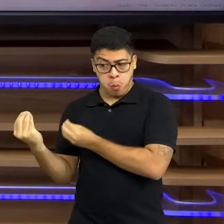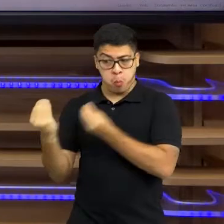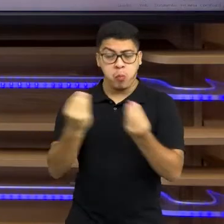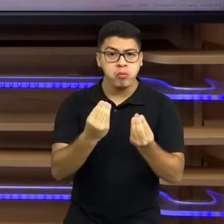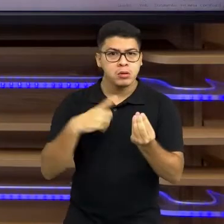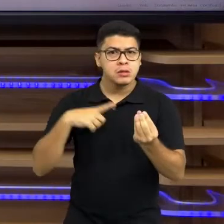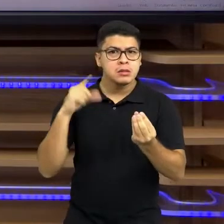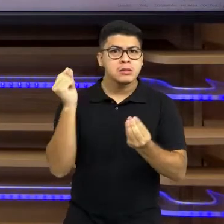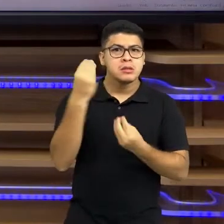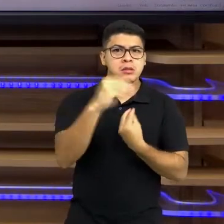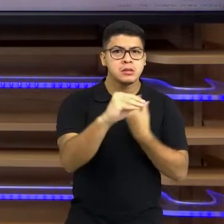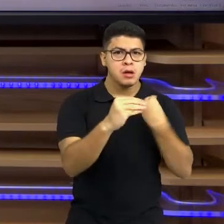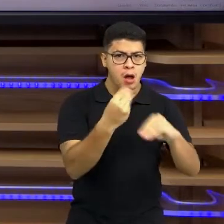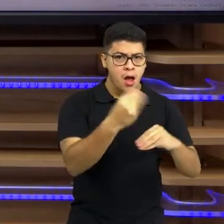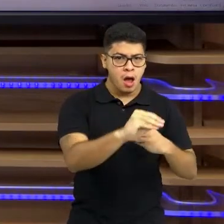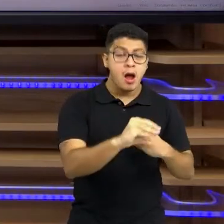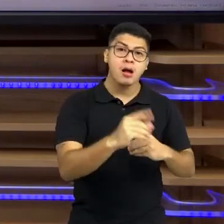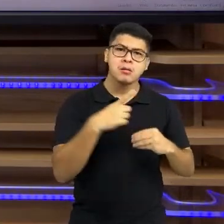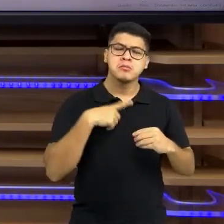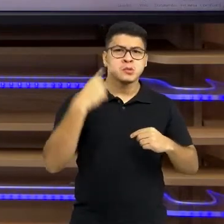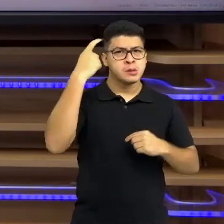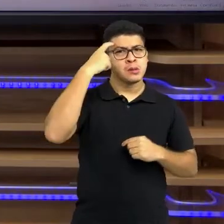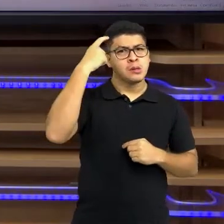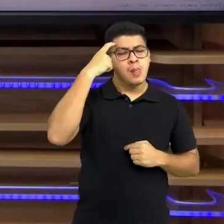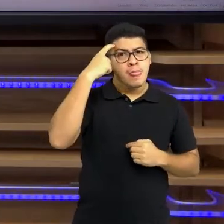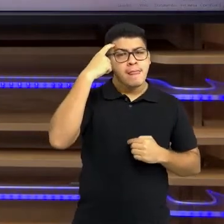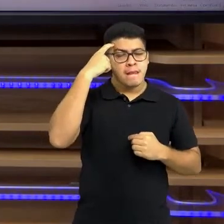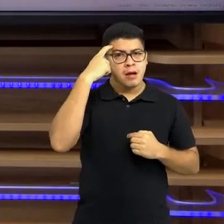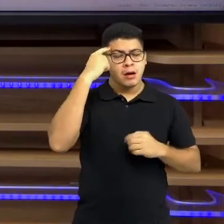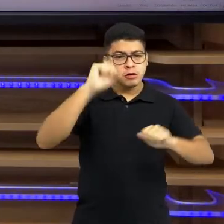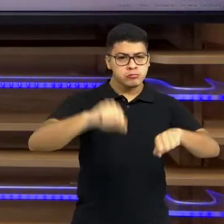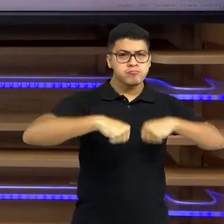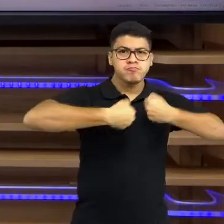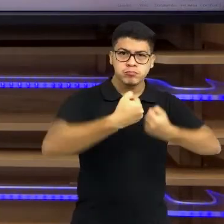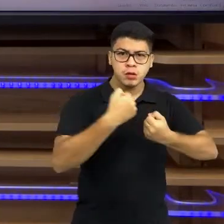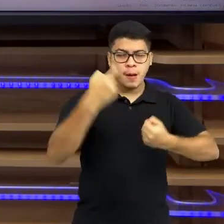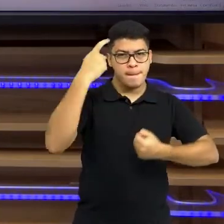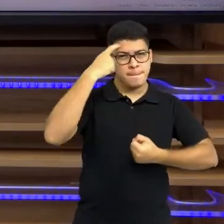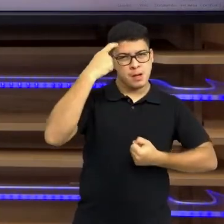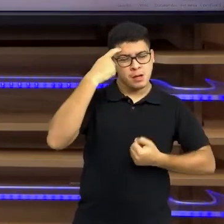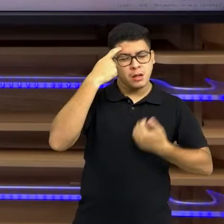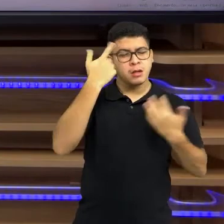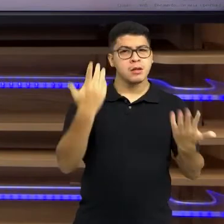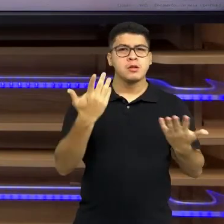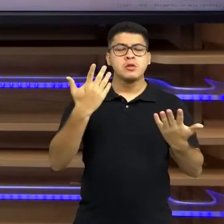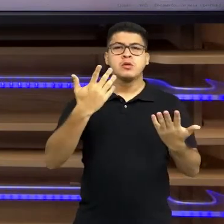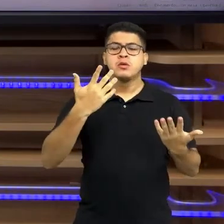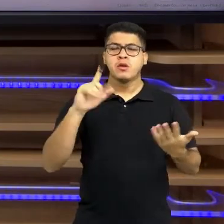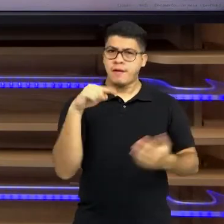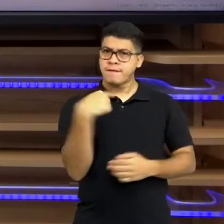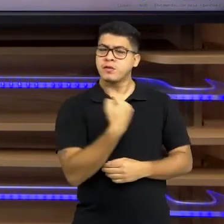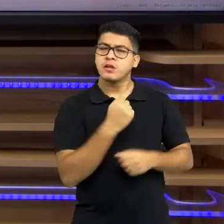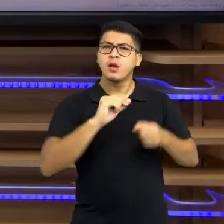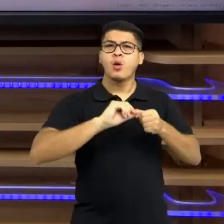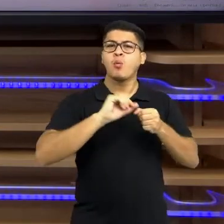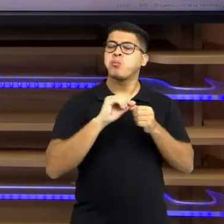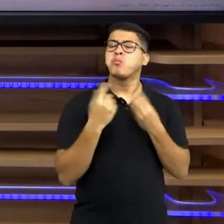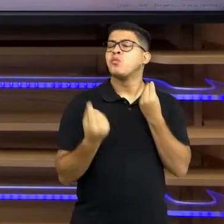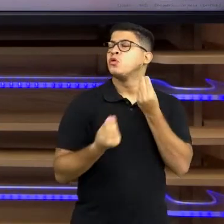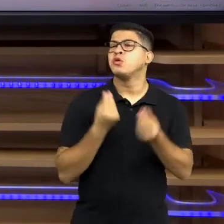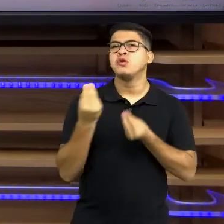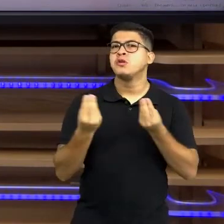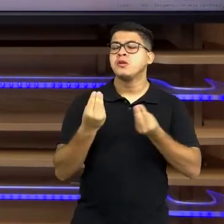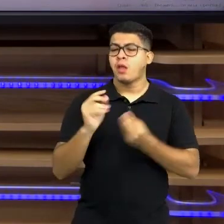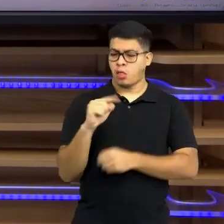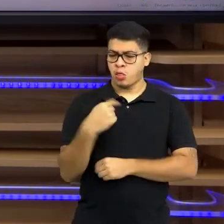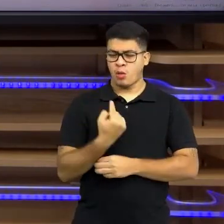da sociedade e comandando, vamos dizer assim, esse pensamento, nos fazendo muitas vezes não sermos nós